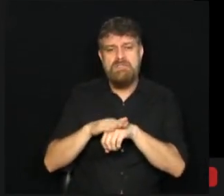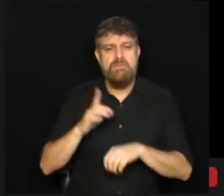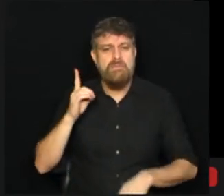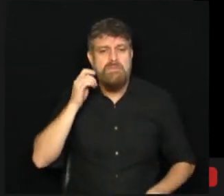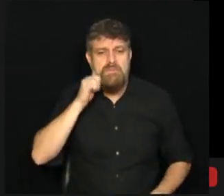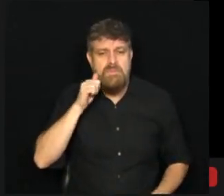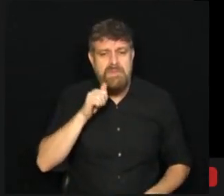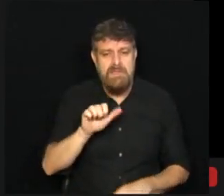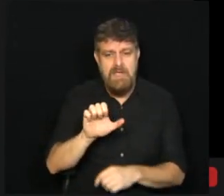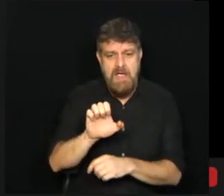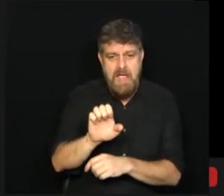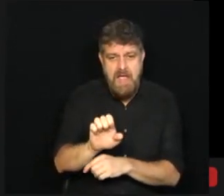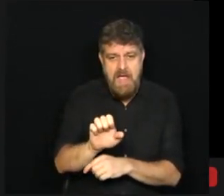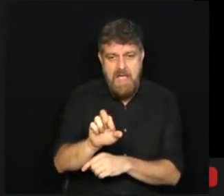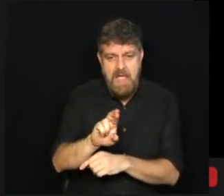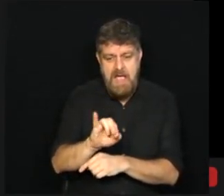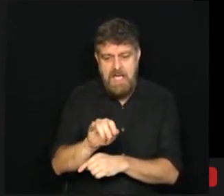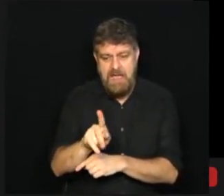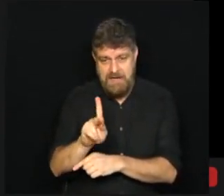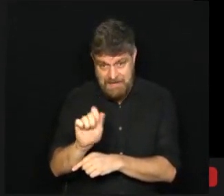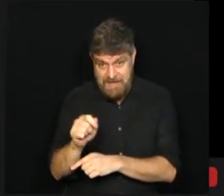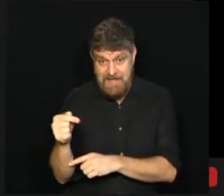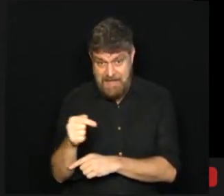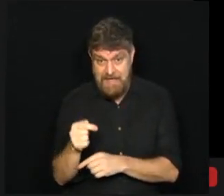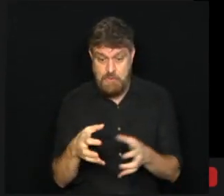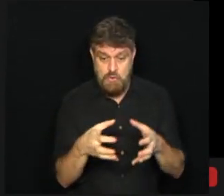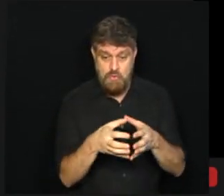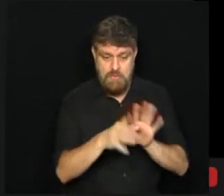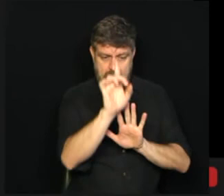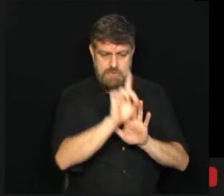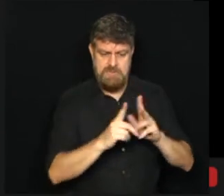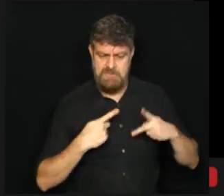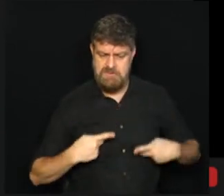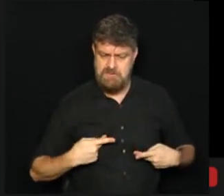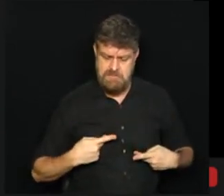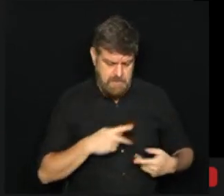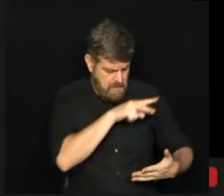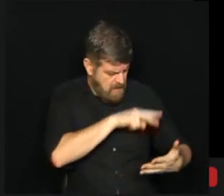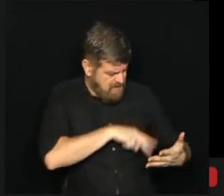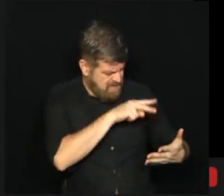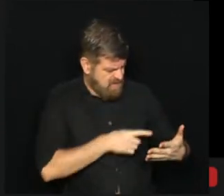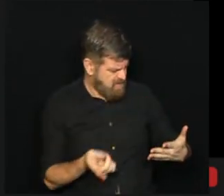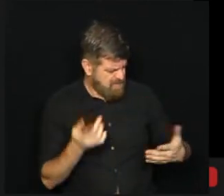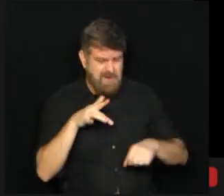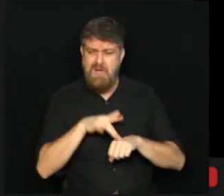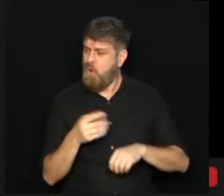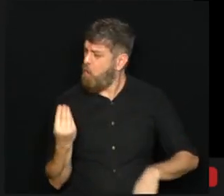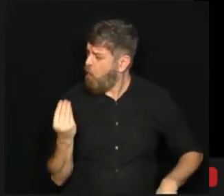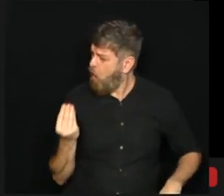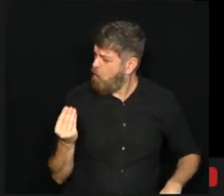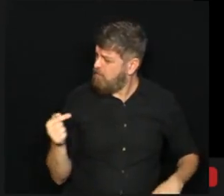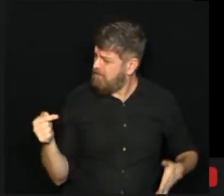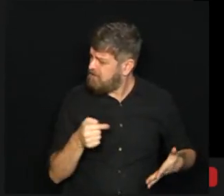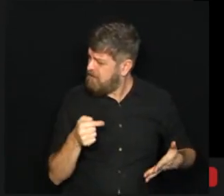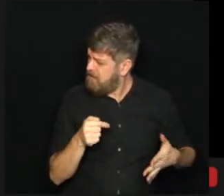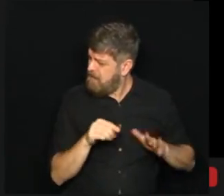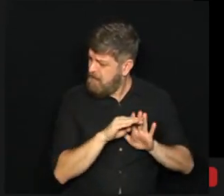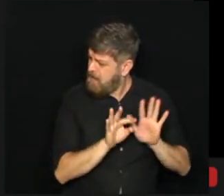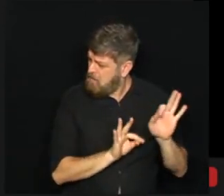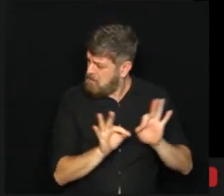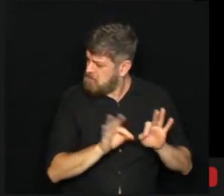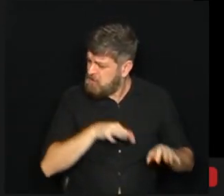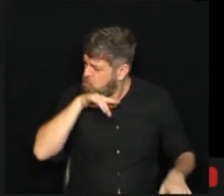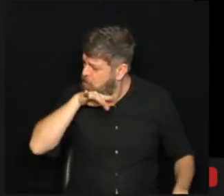Malunguinho, que também é da Comissão de Direitos Humanos, falando, mas isso aqui é impossível, já estava indo. E vocês sabem que